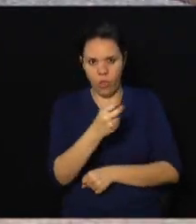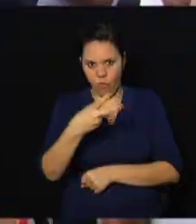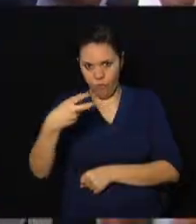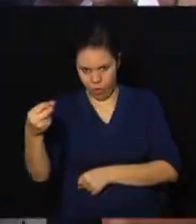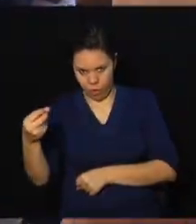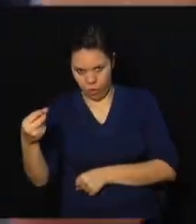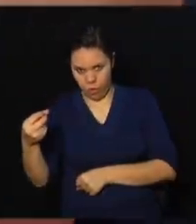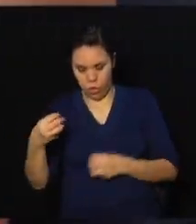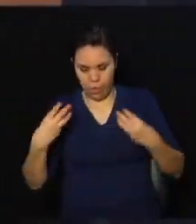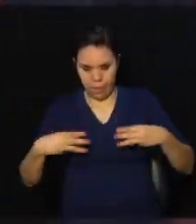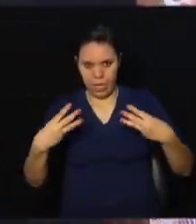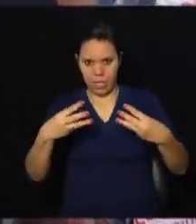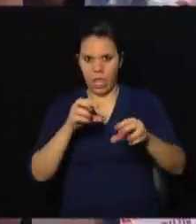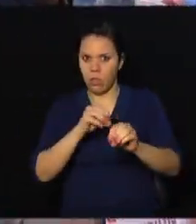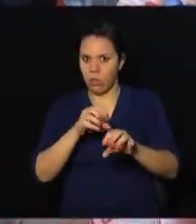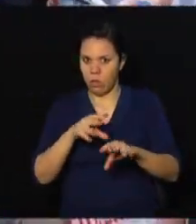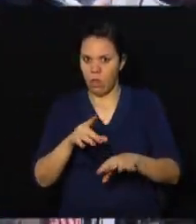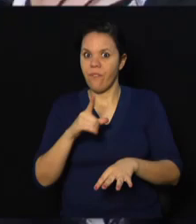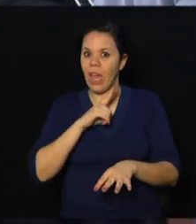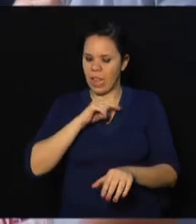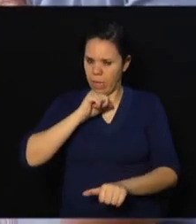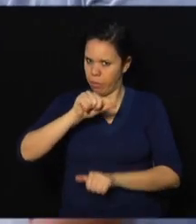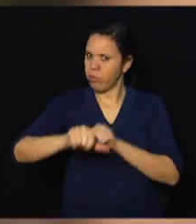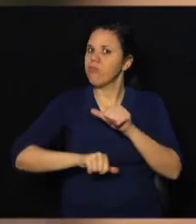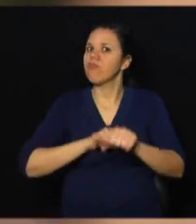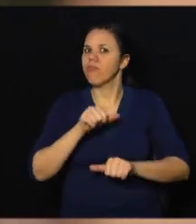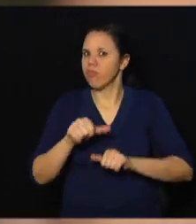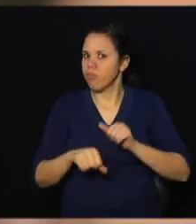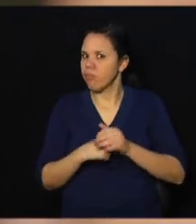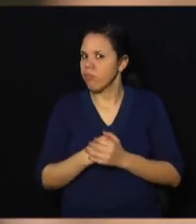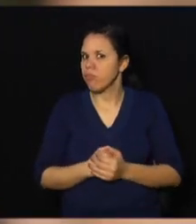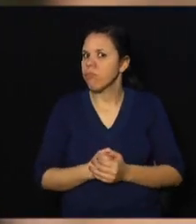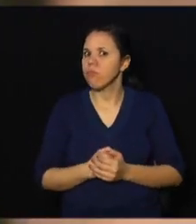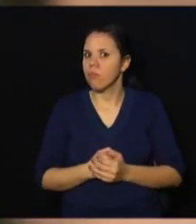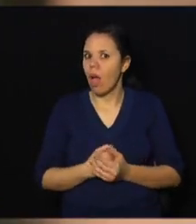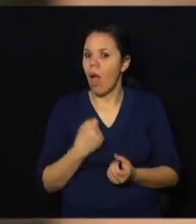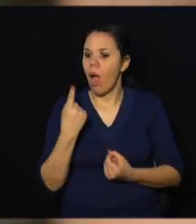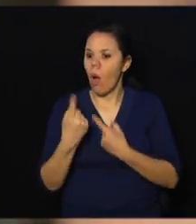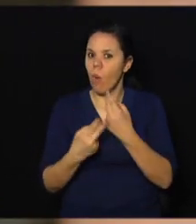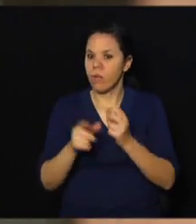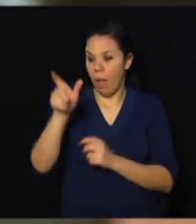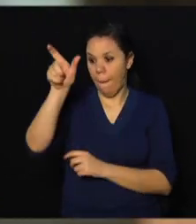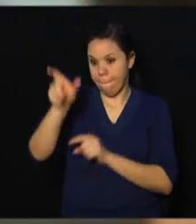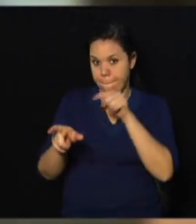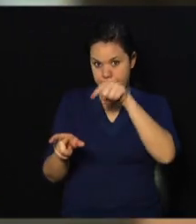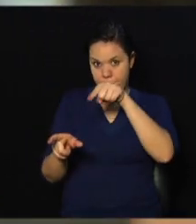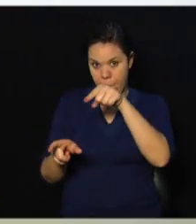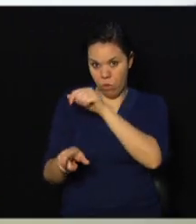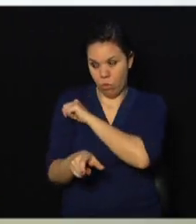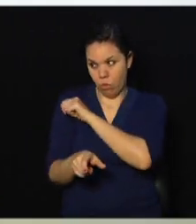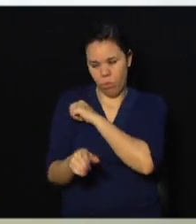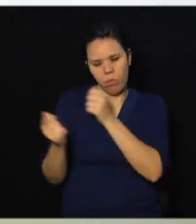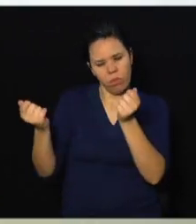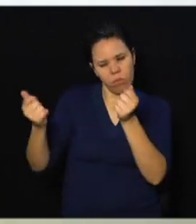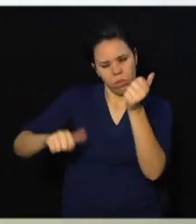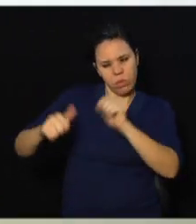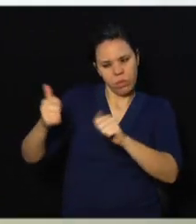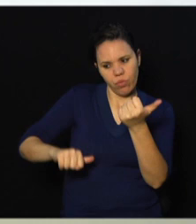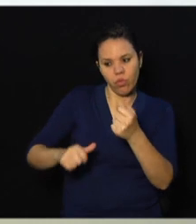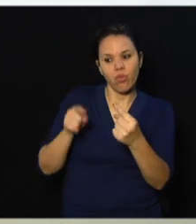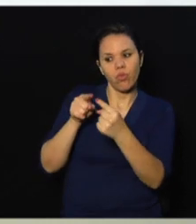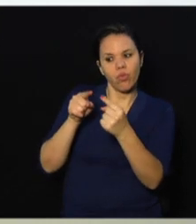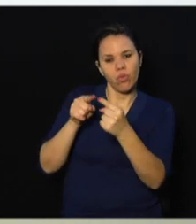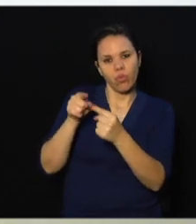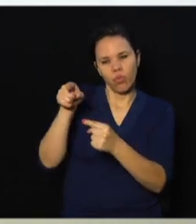da Educação já disse que vai ter mudanças. Uma delas é que o candidato poderá ser avaliado de